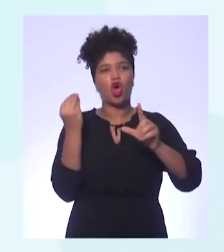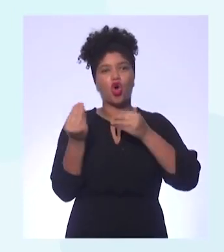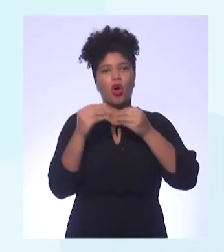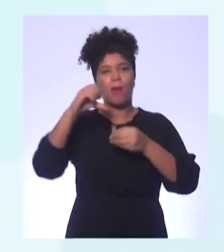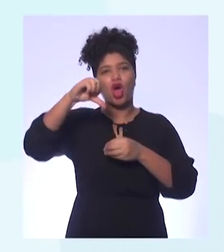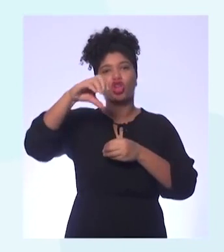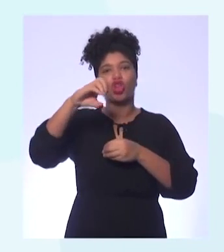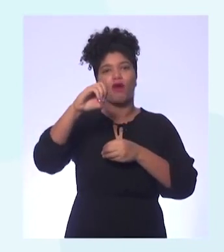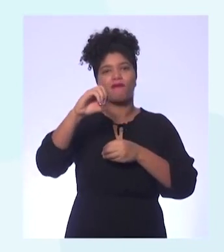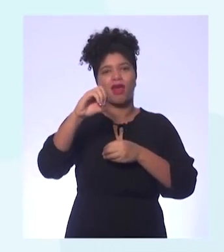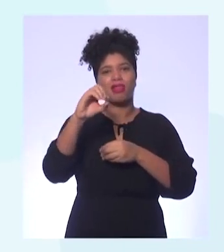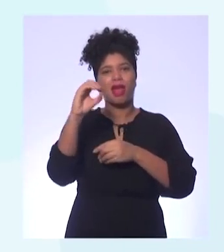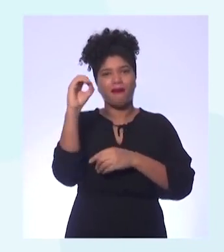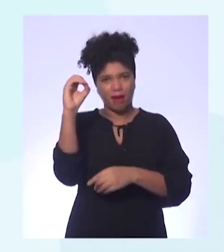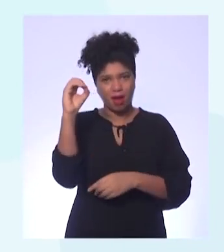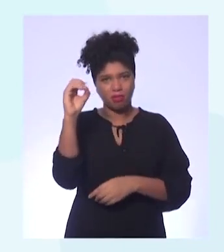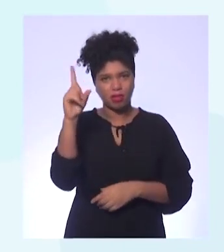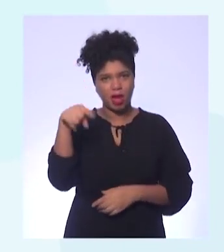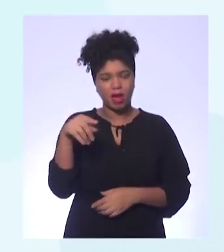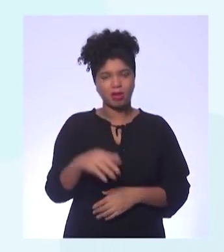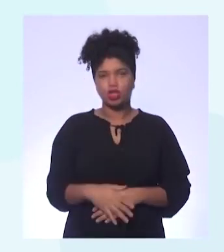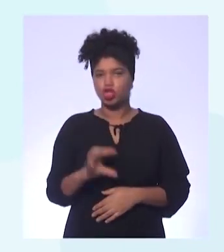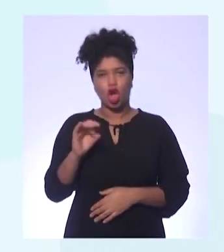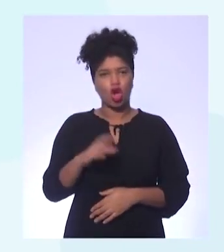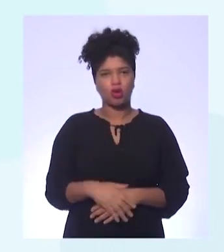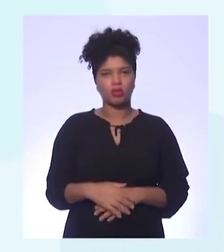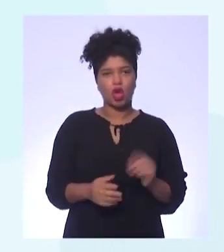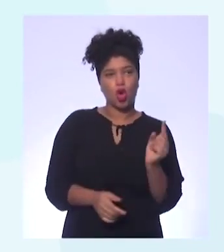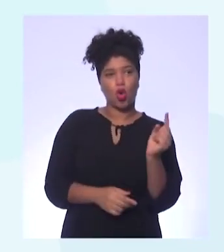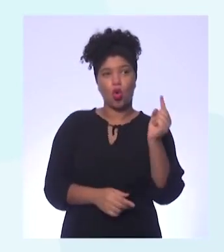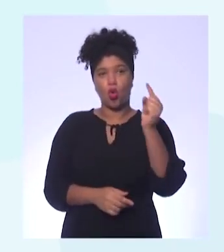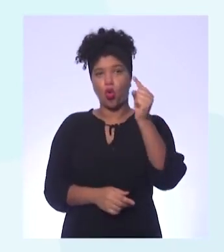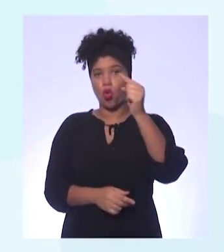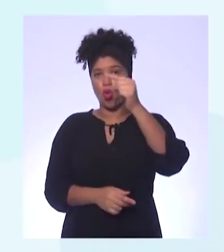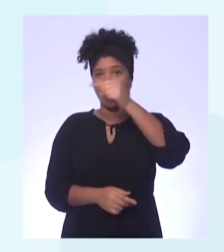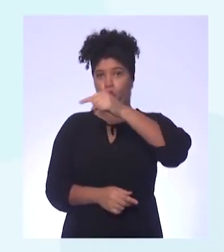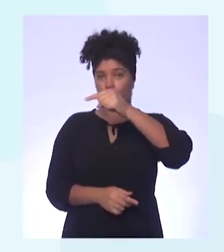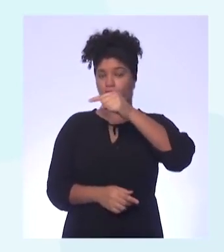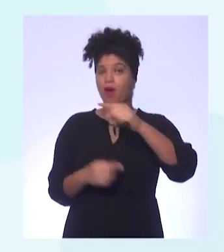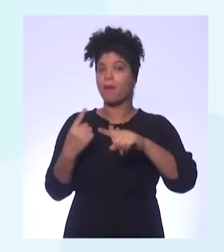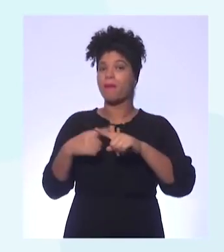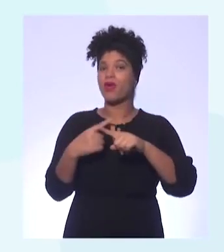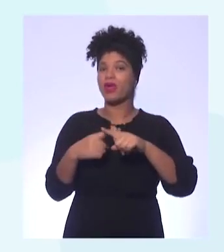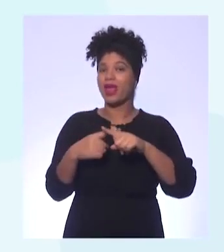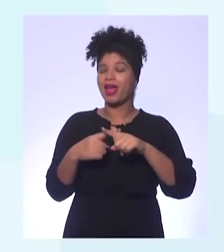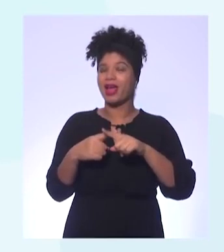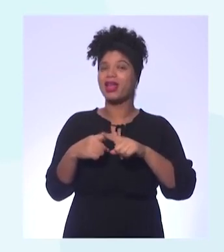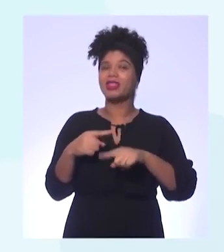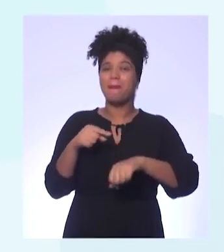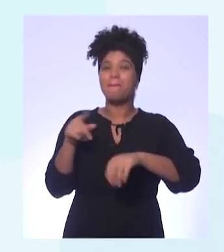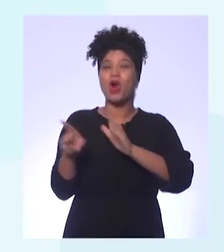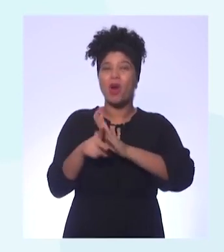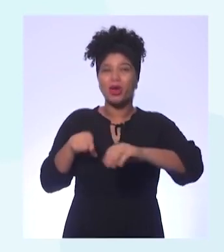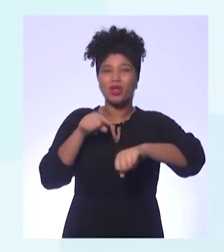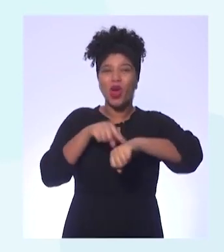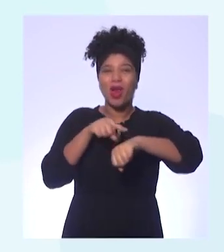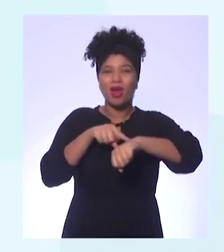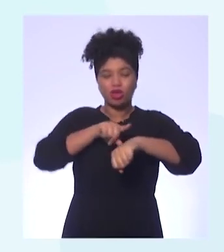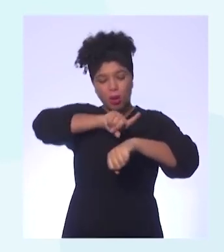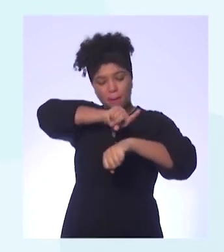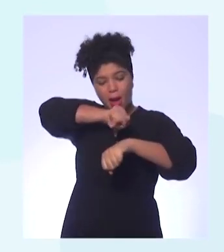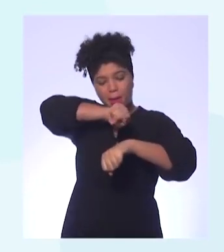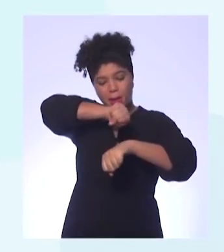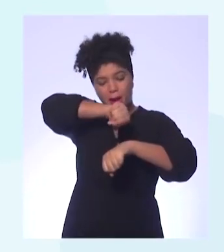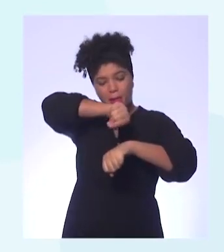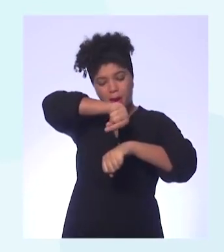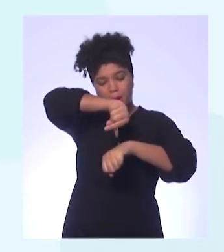de 90 graus, ó, girou 90 graus no sentido horário. Então, quando ele gira 90 graus, se a figura está deitada na horizontal, ela vai ficar